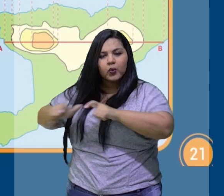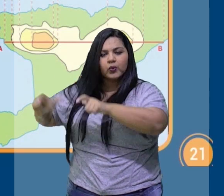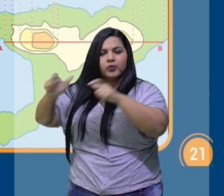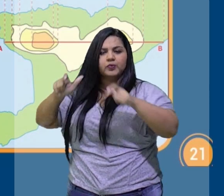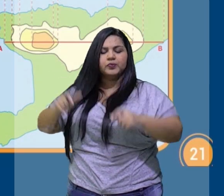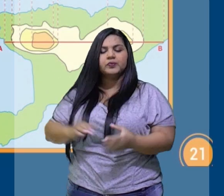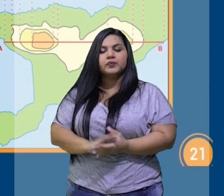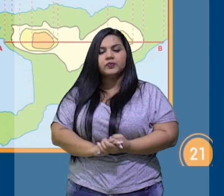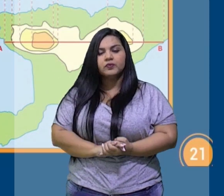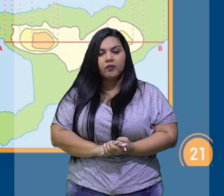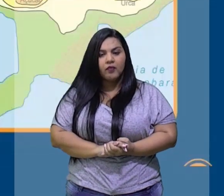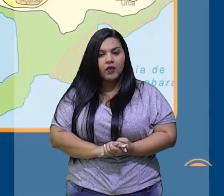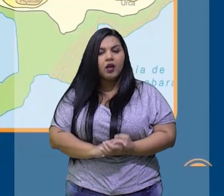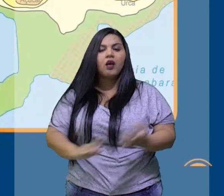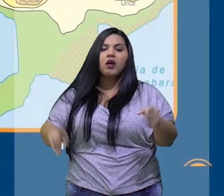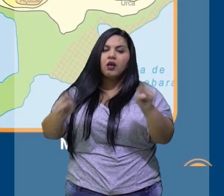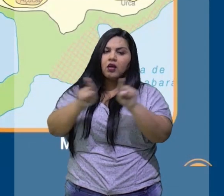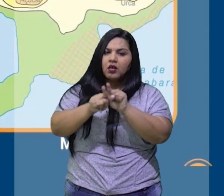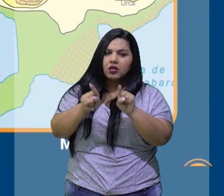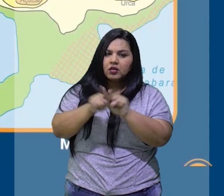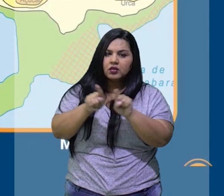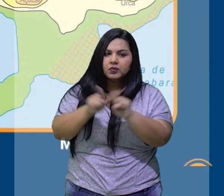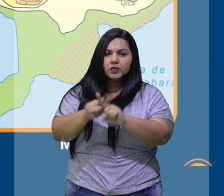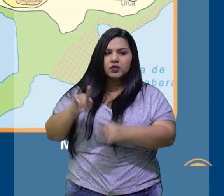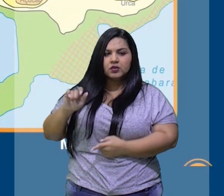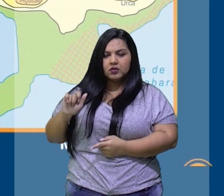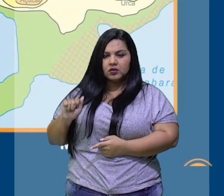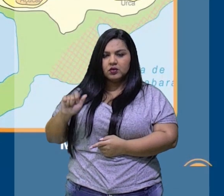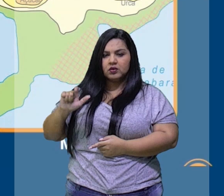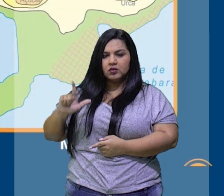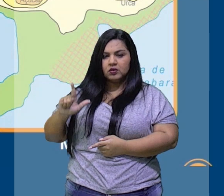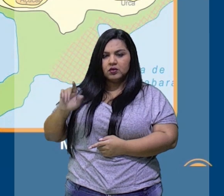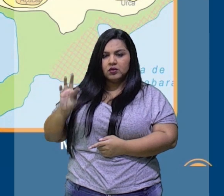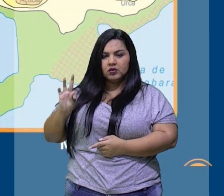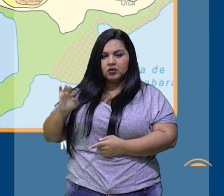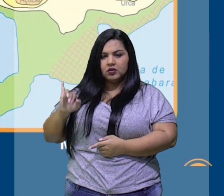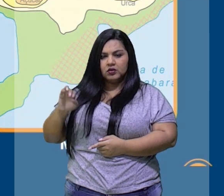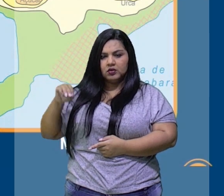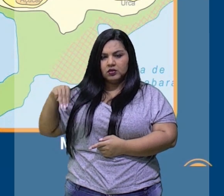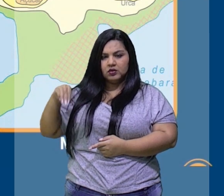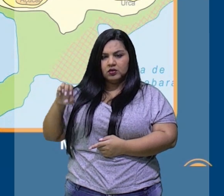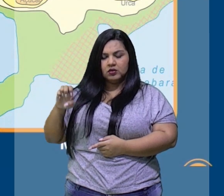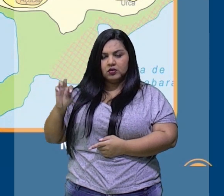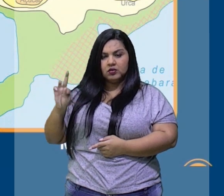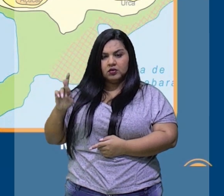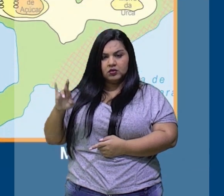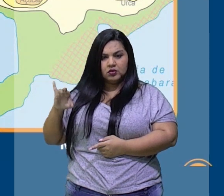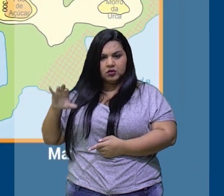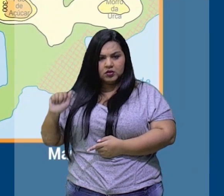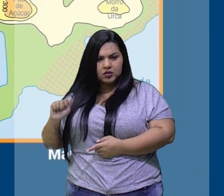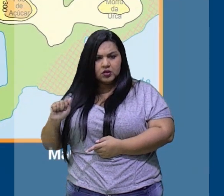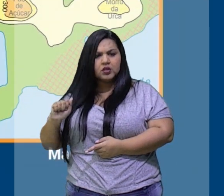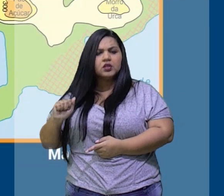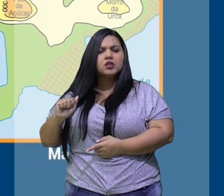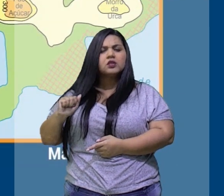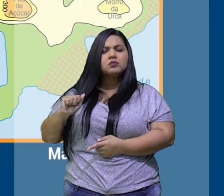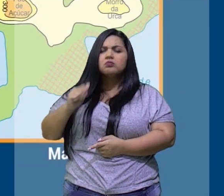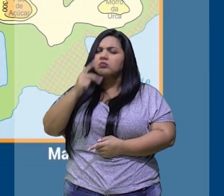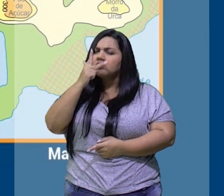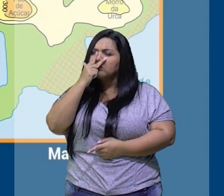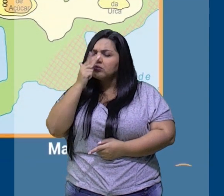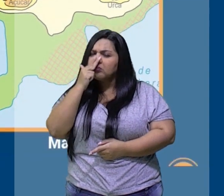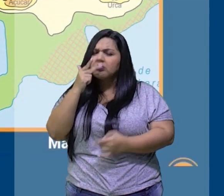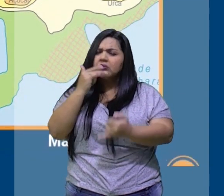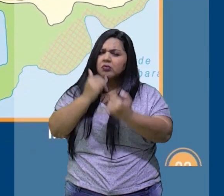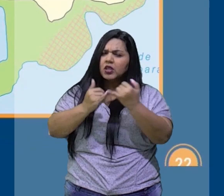temos também a posição altimétrica, né, do relevo, normalmente ela é determinada aí por curvas de nível, né, um pouco parecido com o que a gente